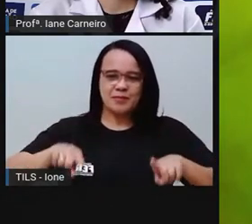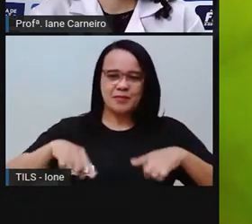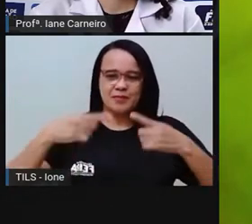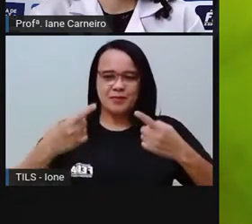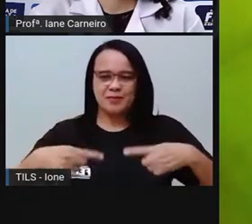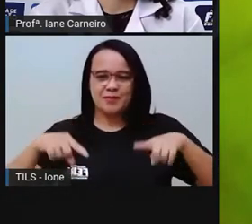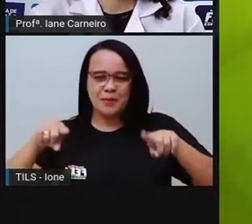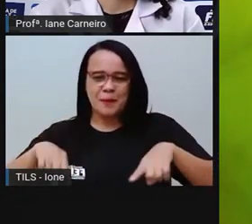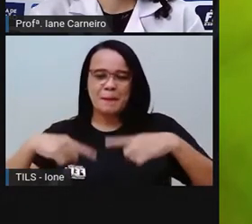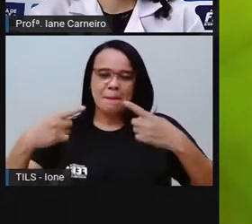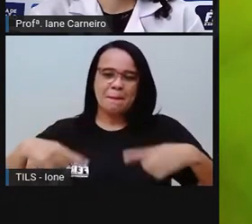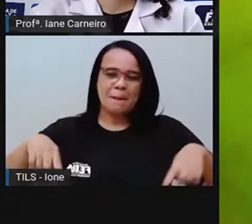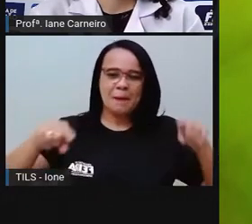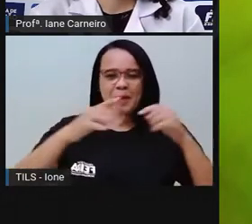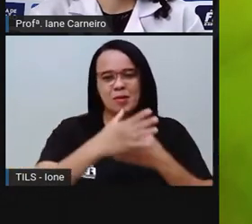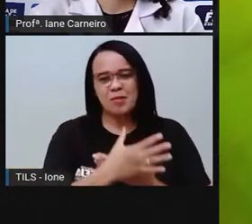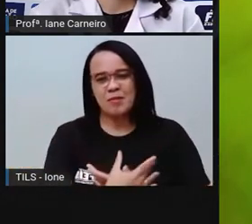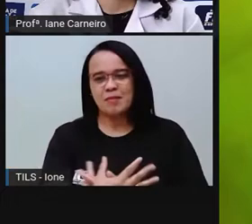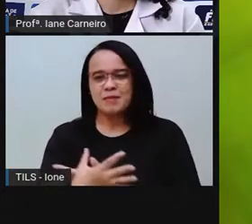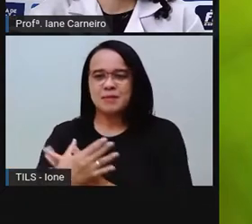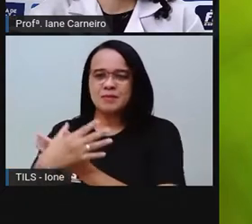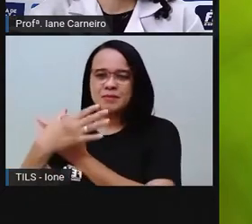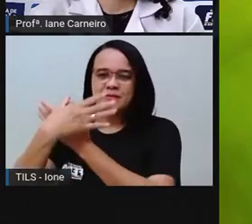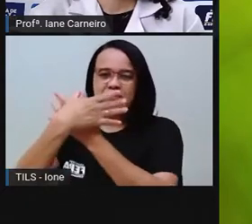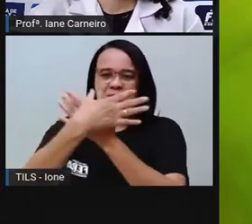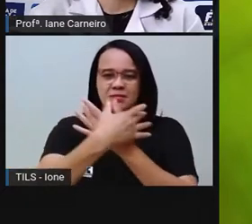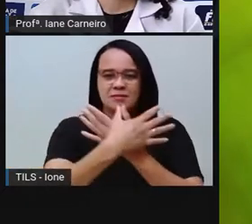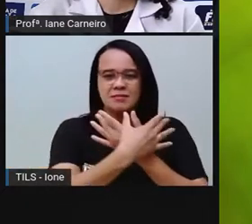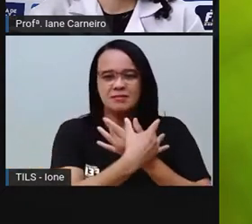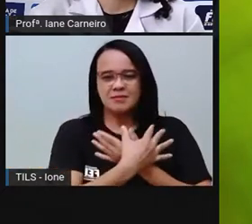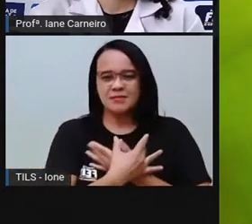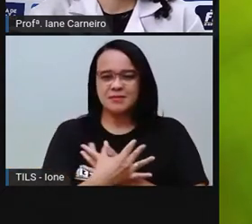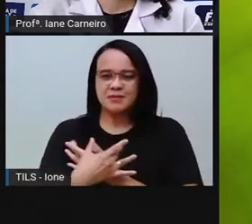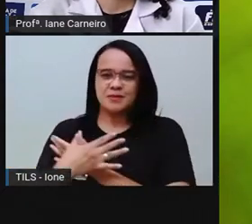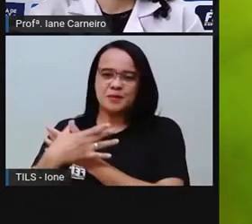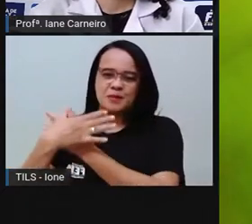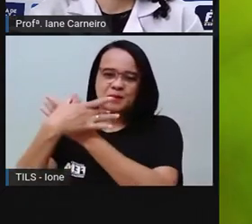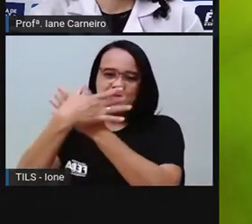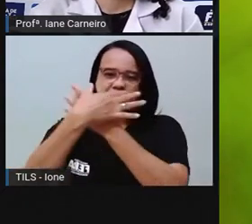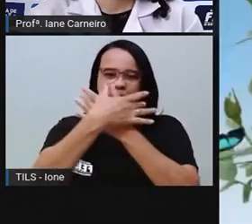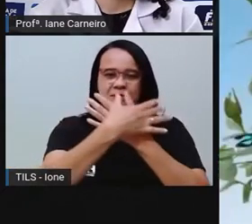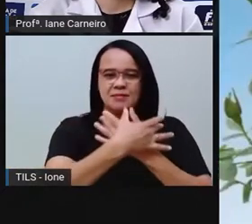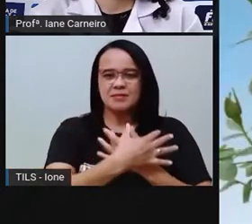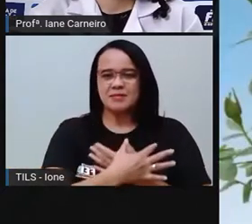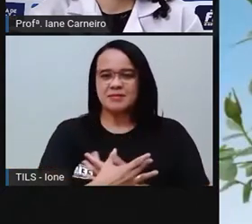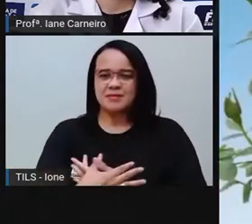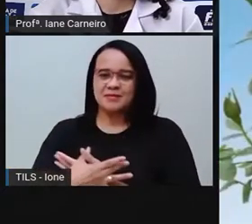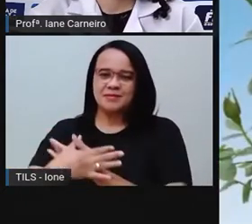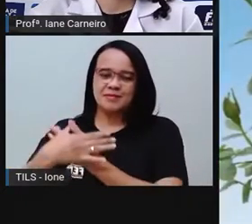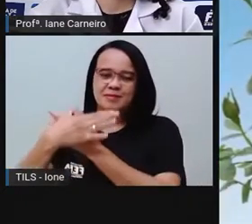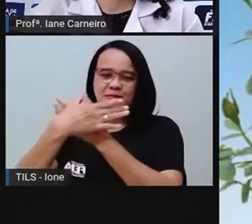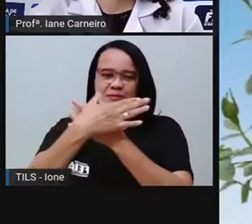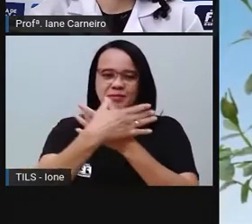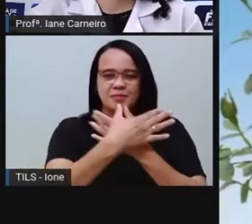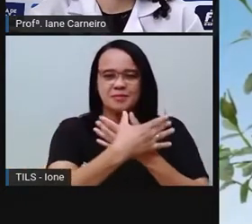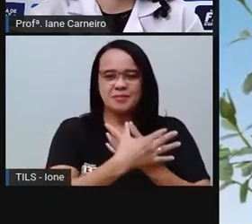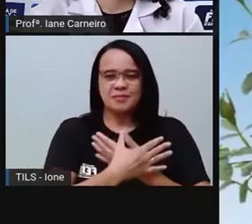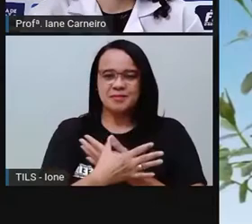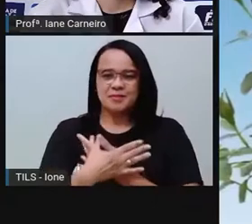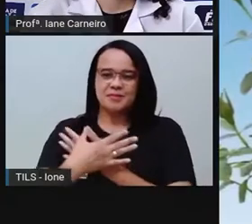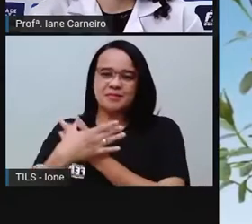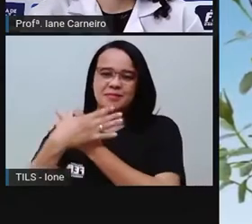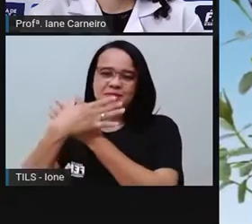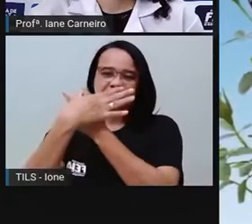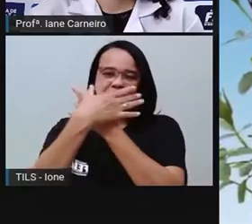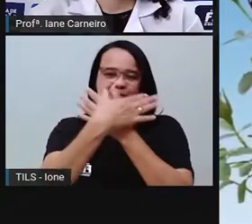psit Zap e entrou na cozinha e como é Abelhuda Será que café